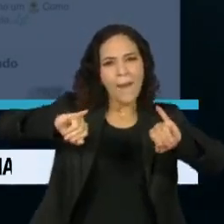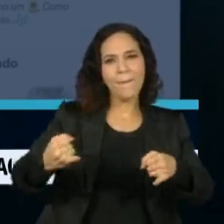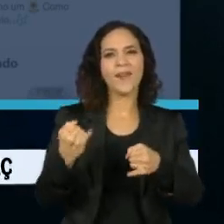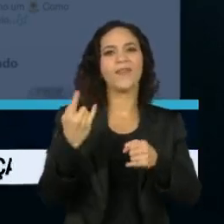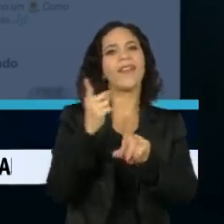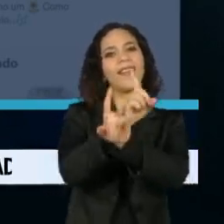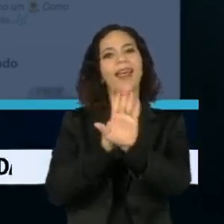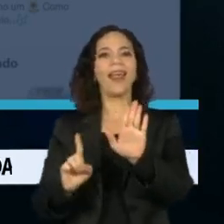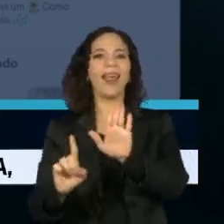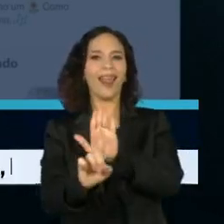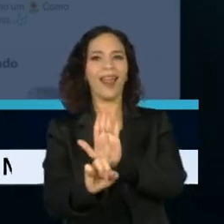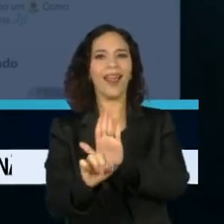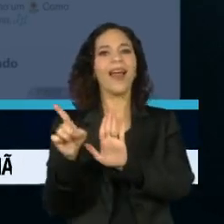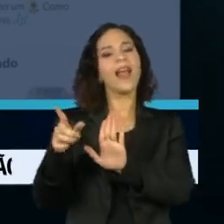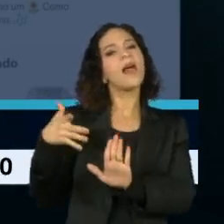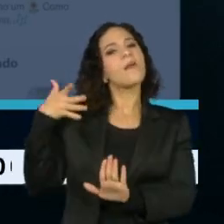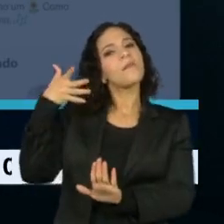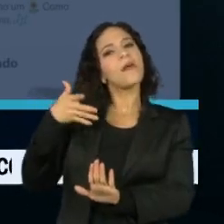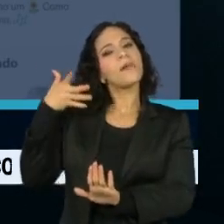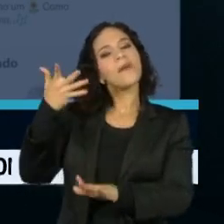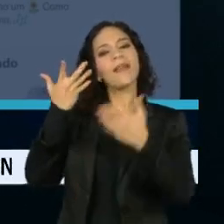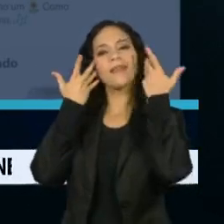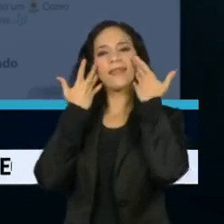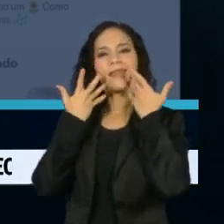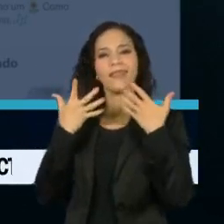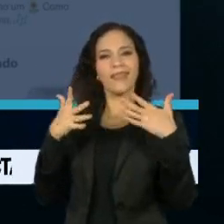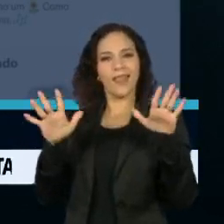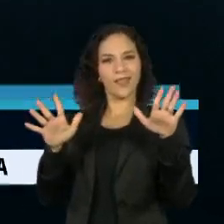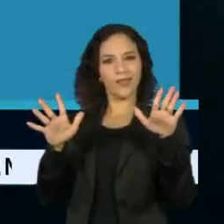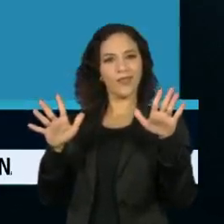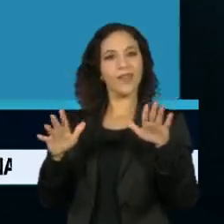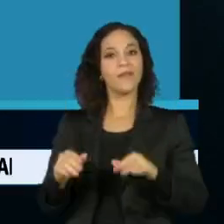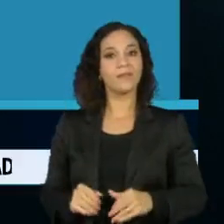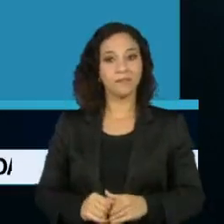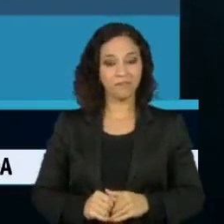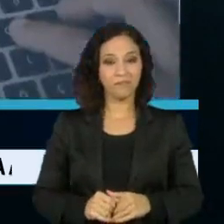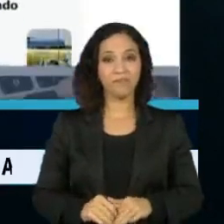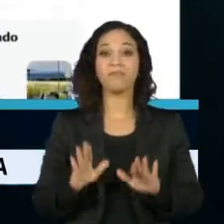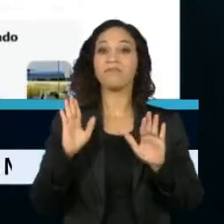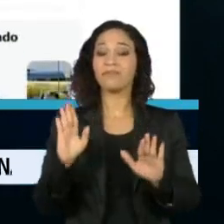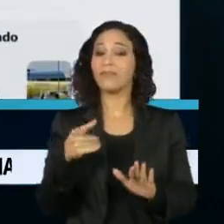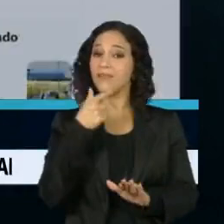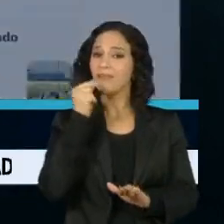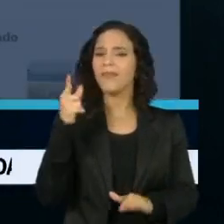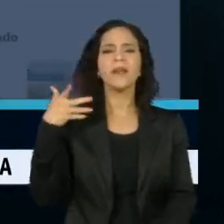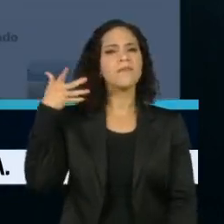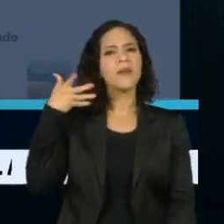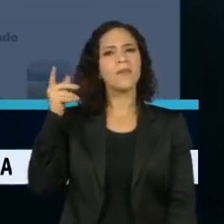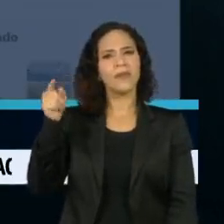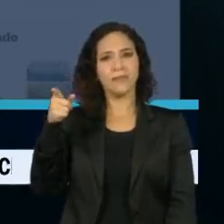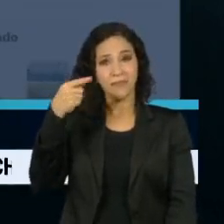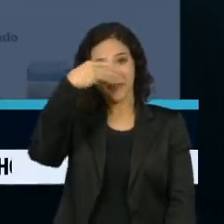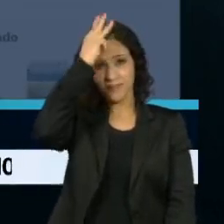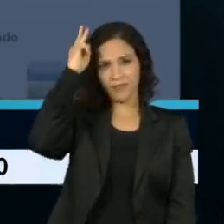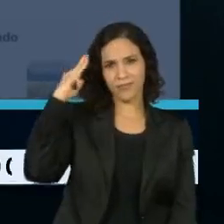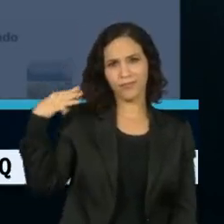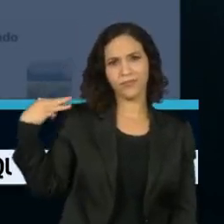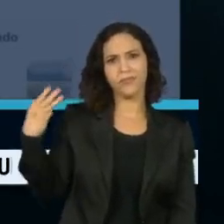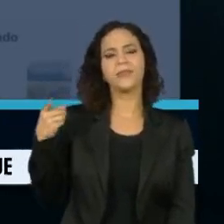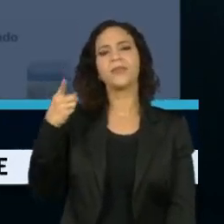biombo e que ela agiu com mais naturalidade que o próprio marido. Este chamou de pronunciamento de Michele Bolsonaro